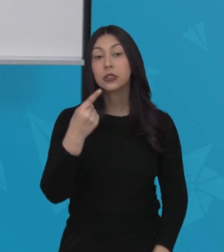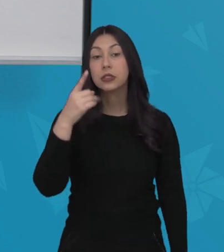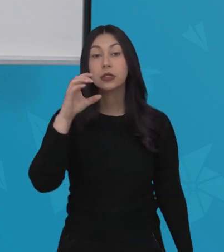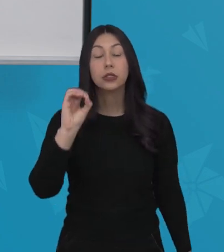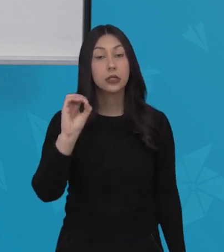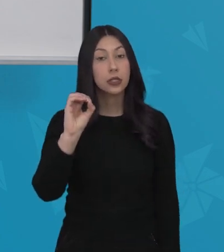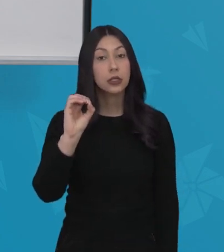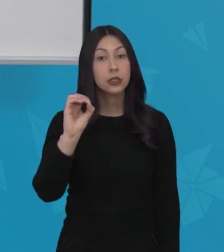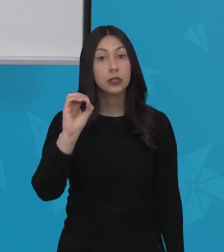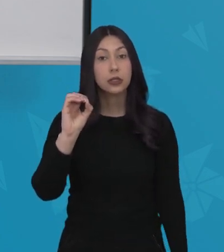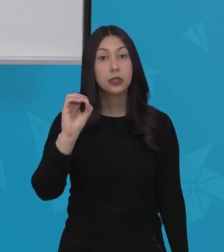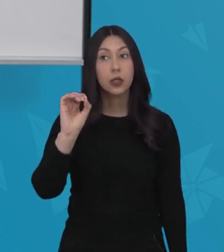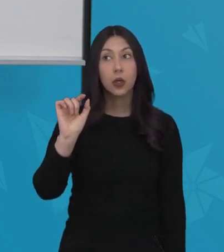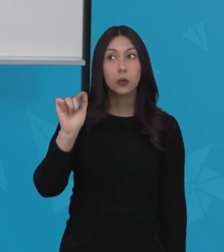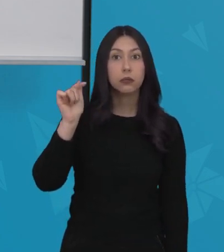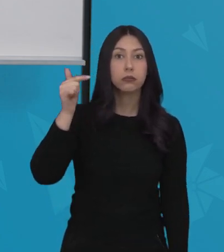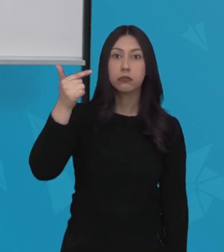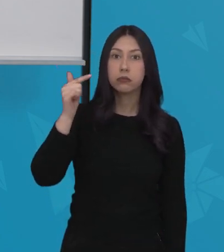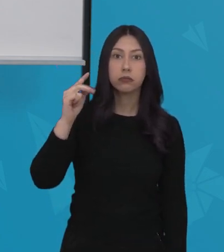aqui,